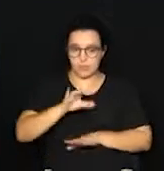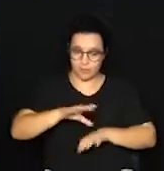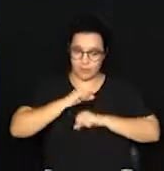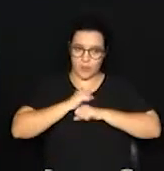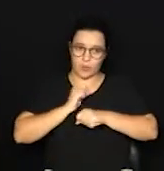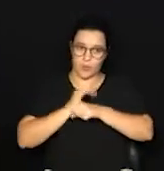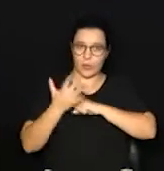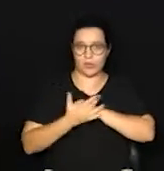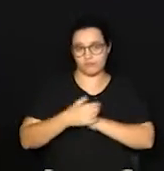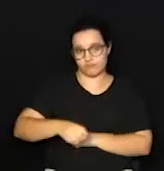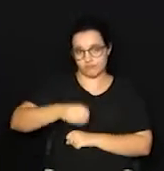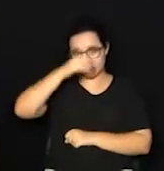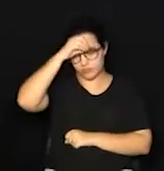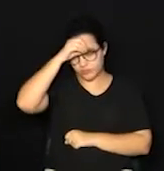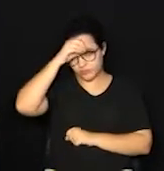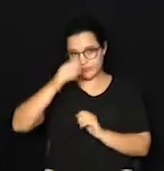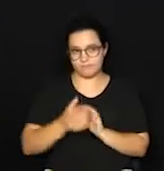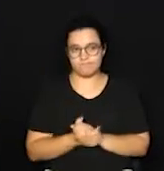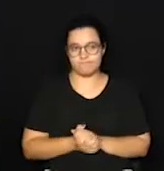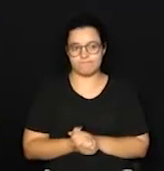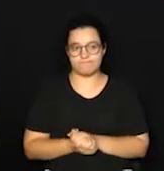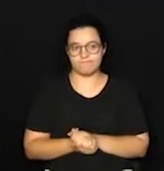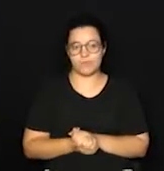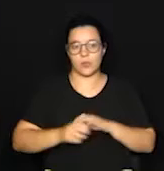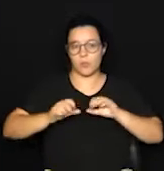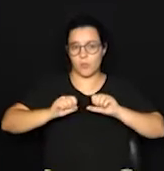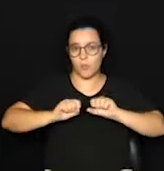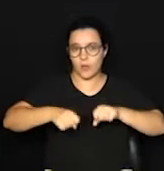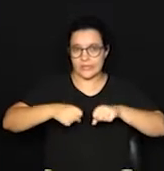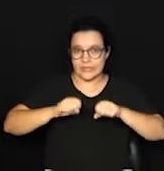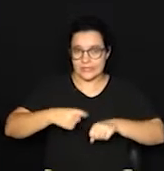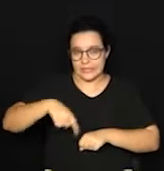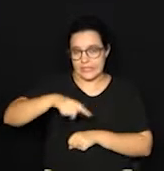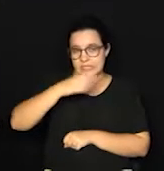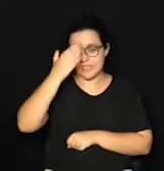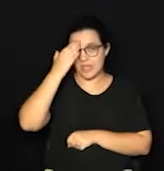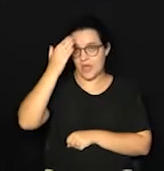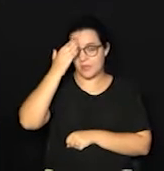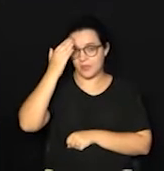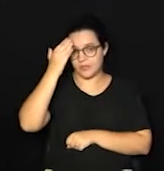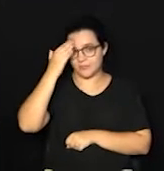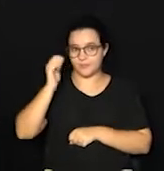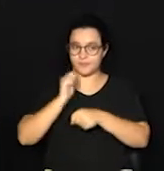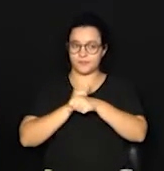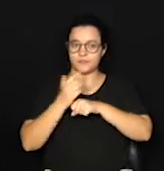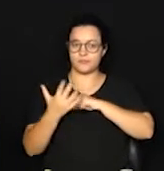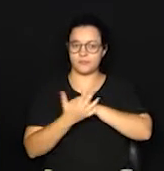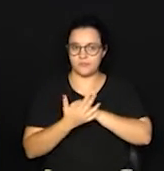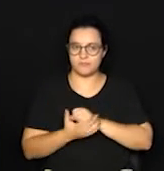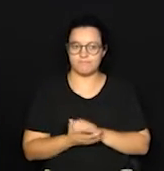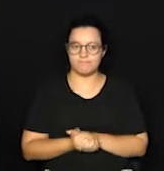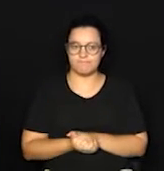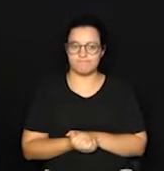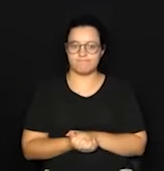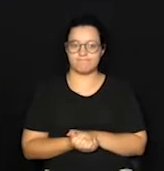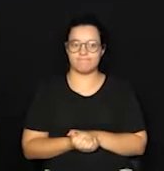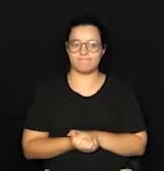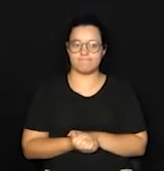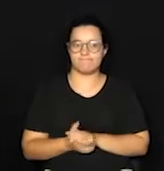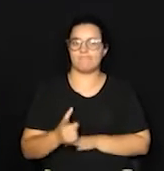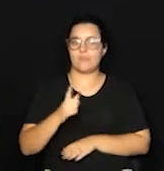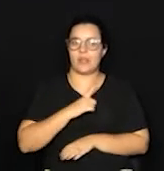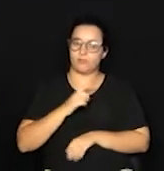sabe. Então, os motoboys aí, a gente sabe que muitas pessoas, né, nesta pandemia estão, né, neste